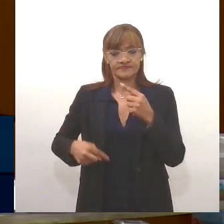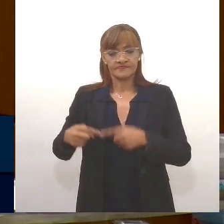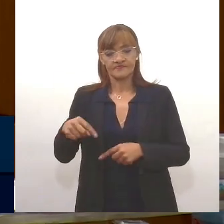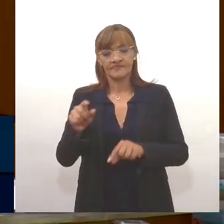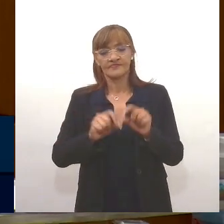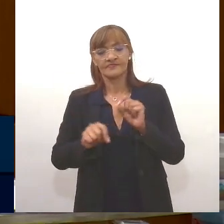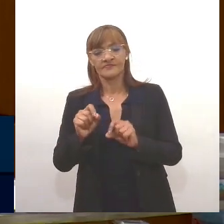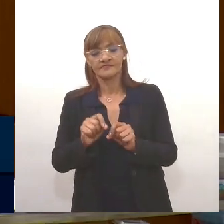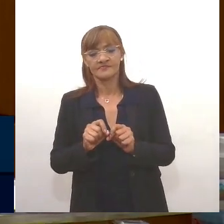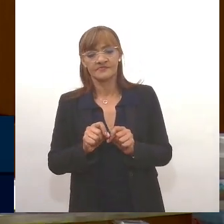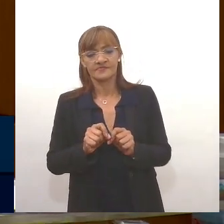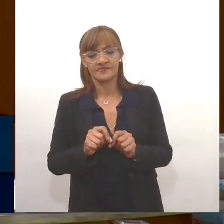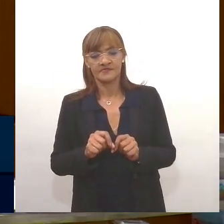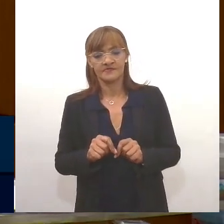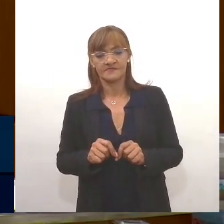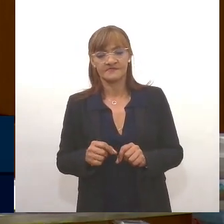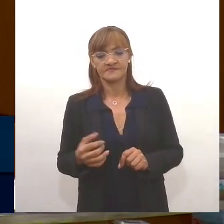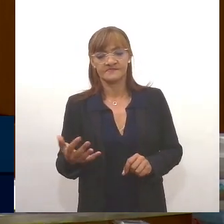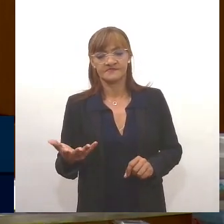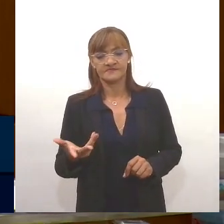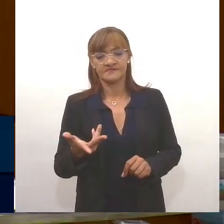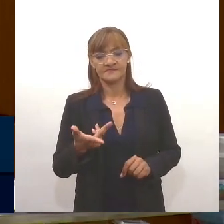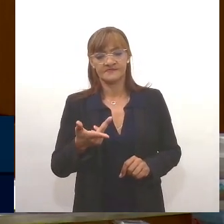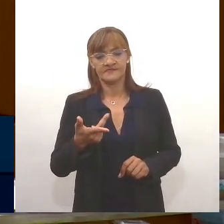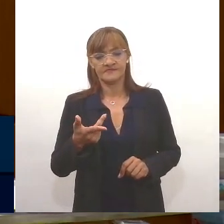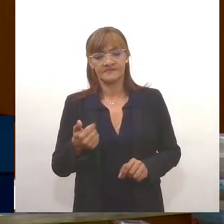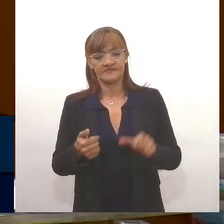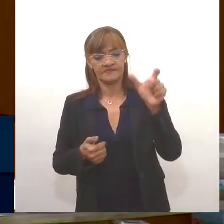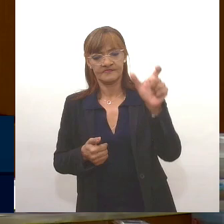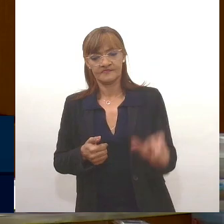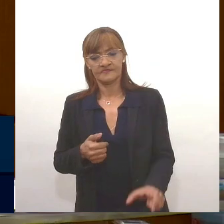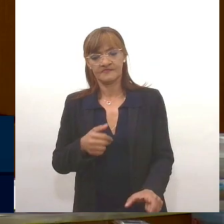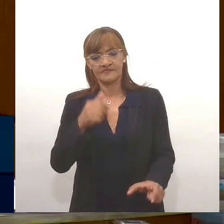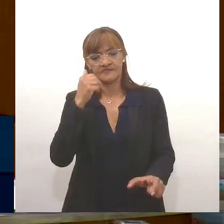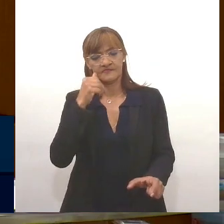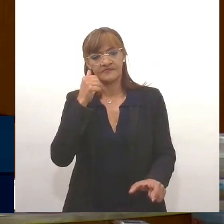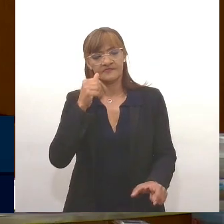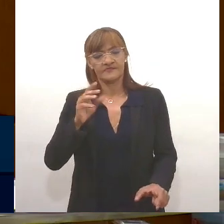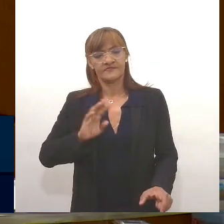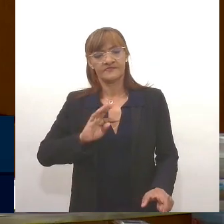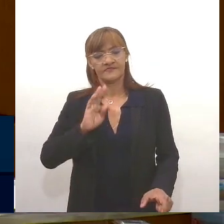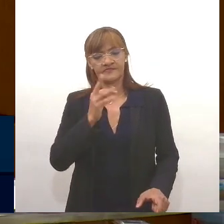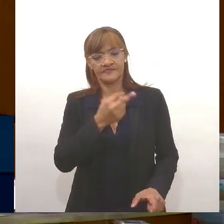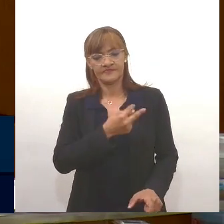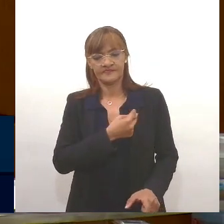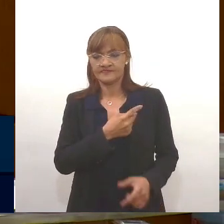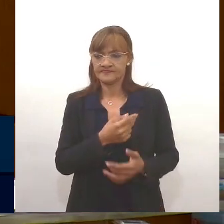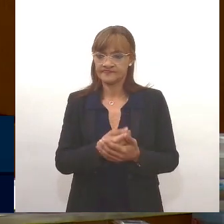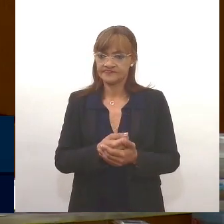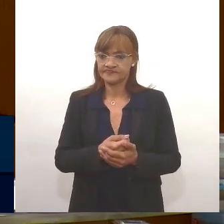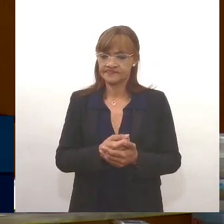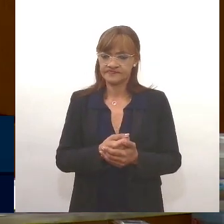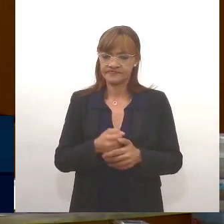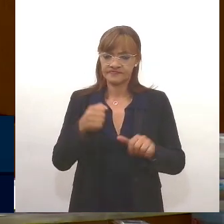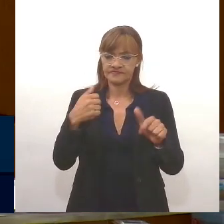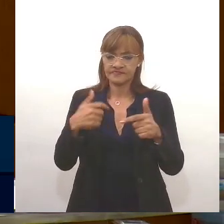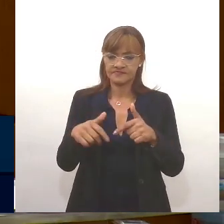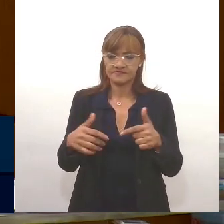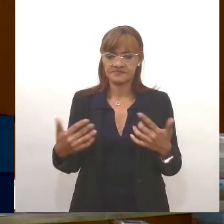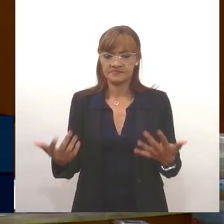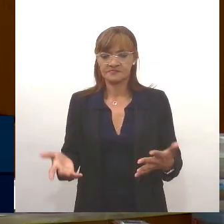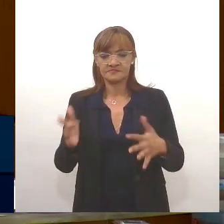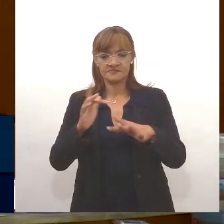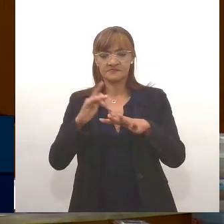tratamento em relação a uma mulher né trans que faz o seu trabalho né nas mídias sociais que tem